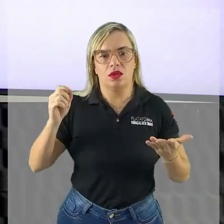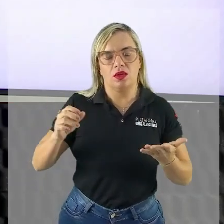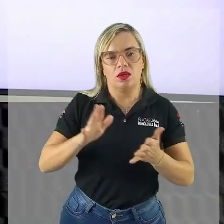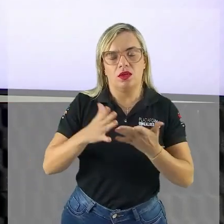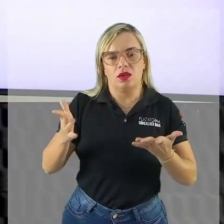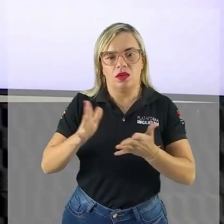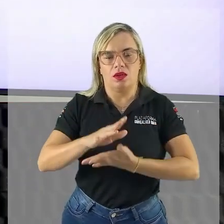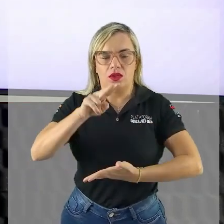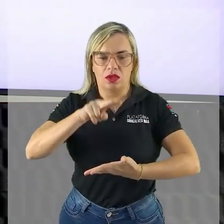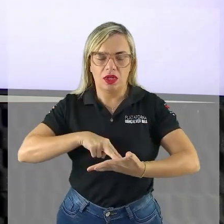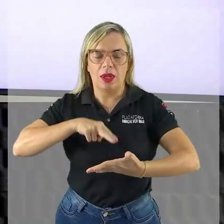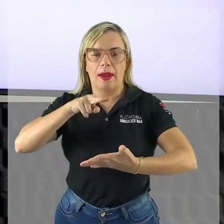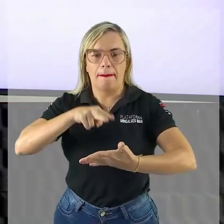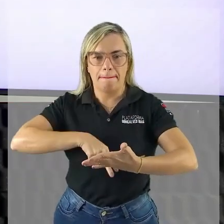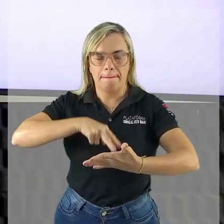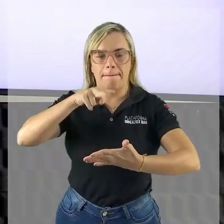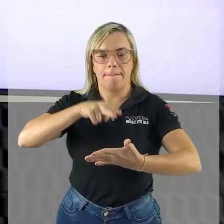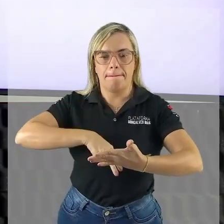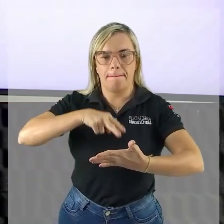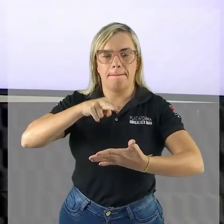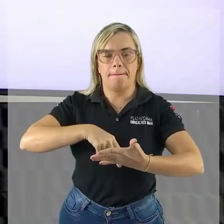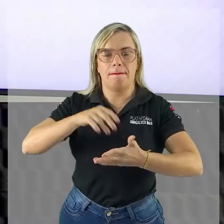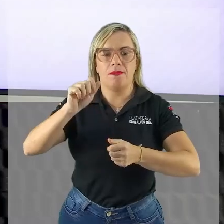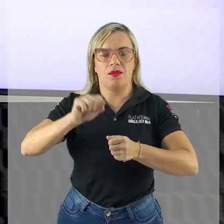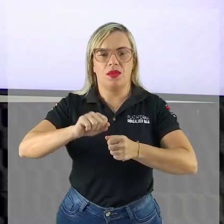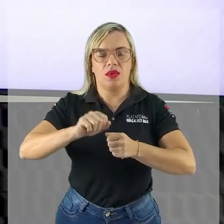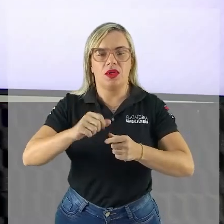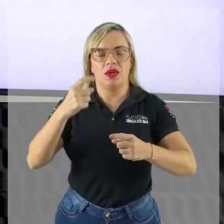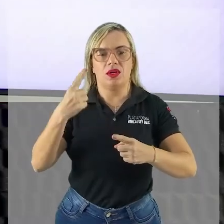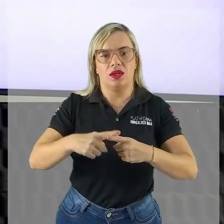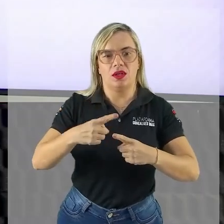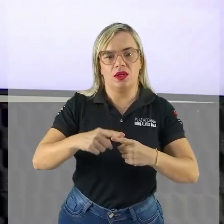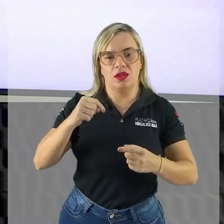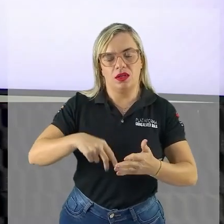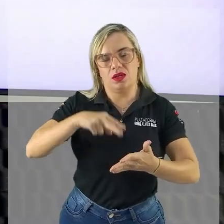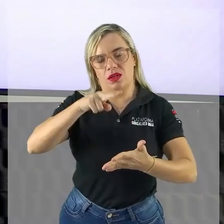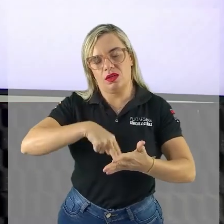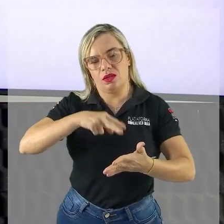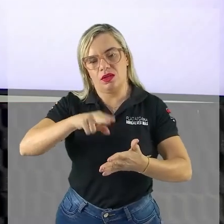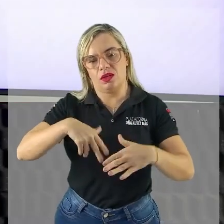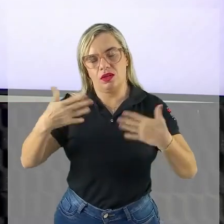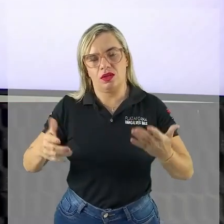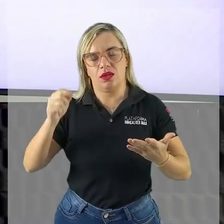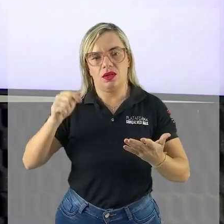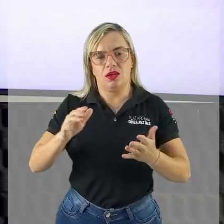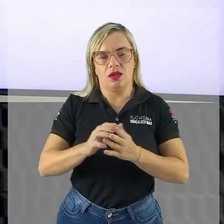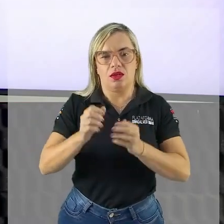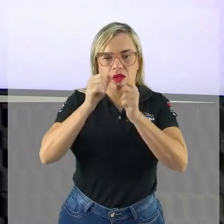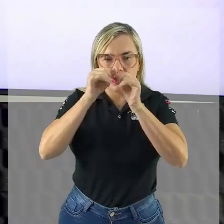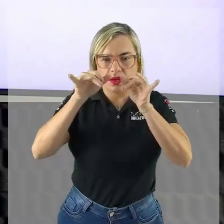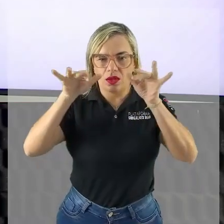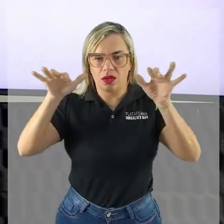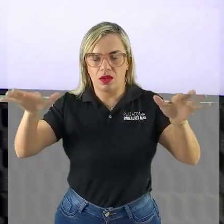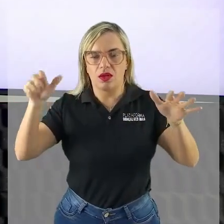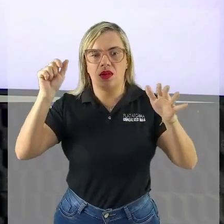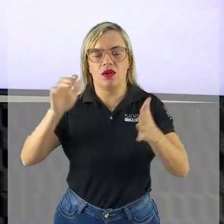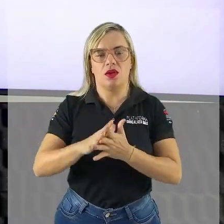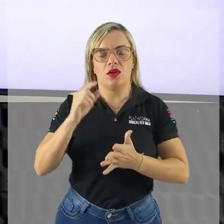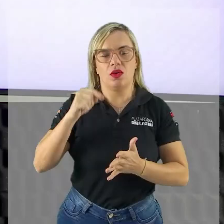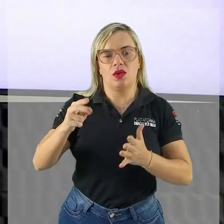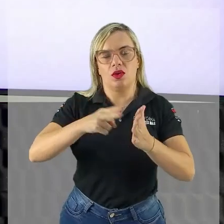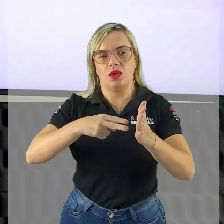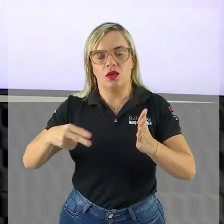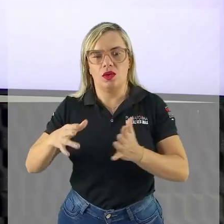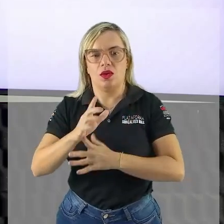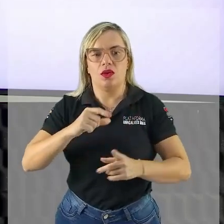coisas, lê muito, faz muita leitura, tá? Porque é por meio da leitura que eu vou ampliando o rol de palavras